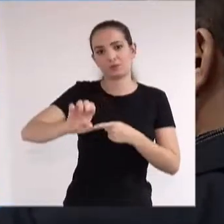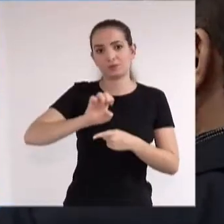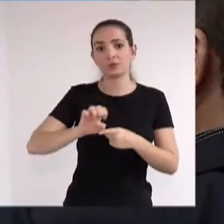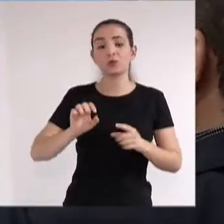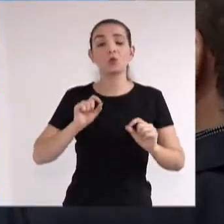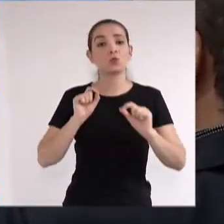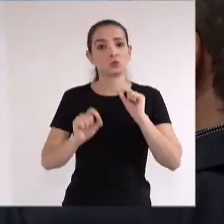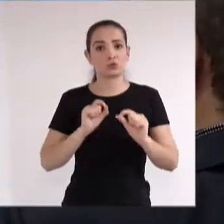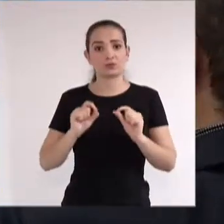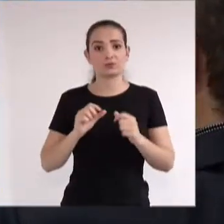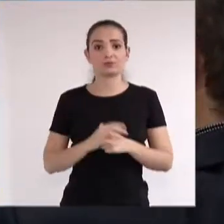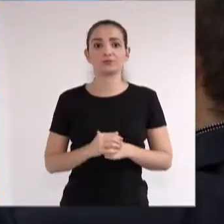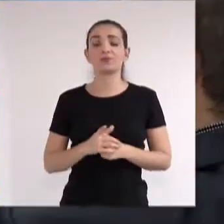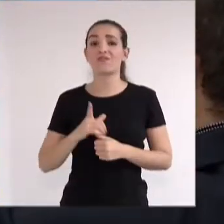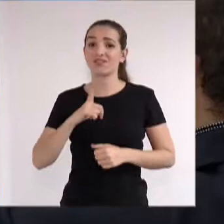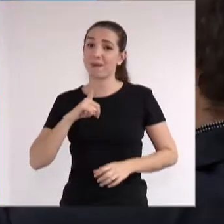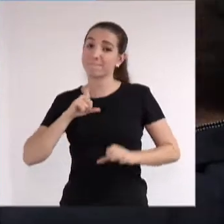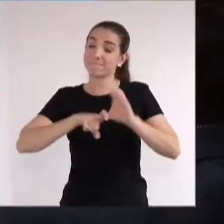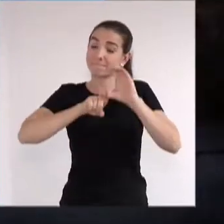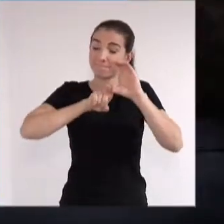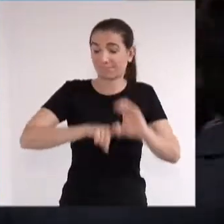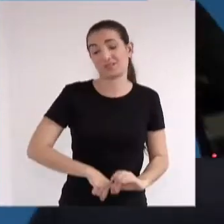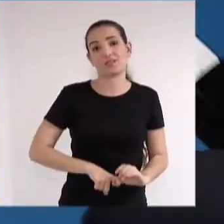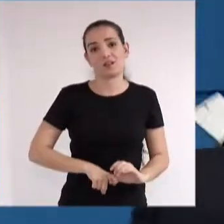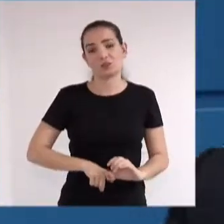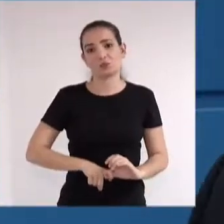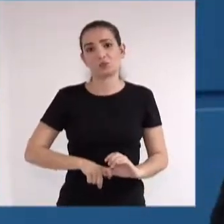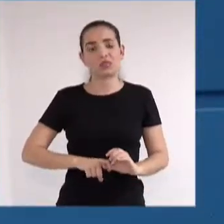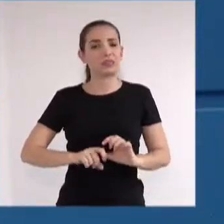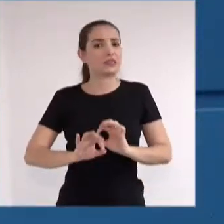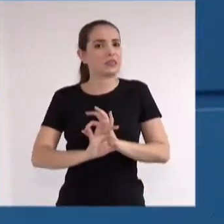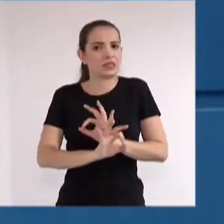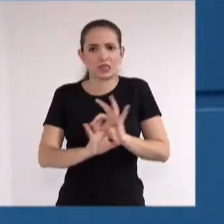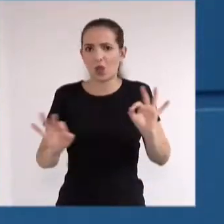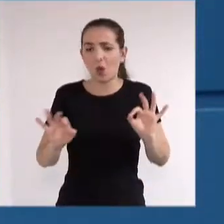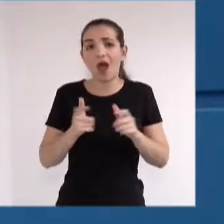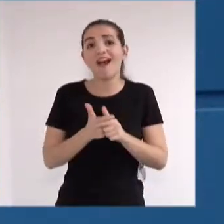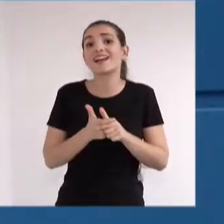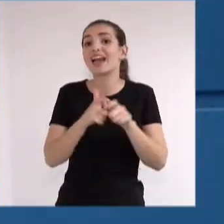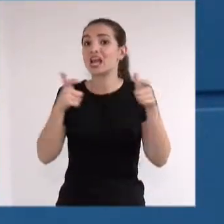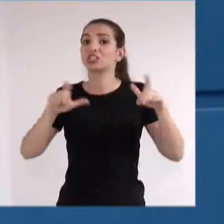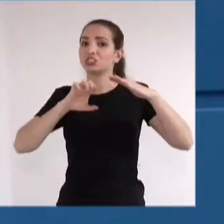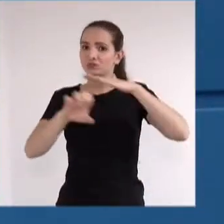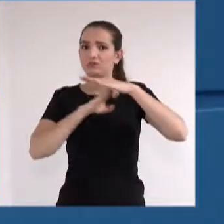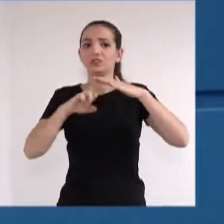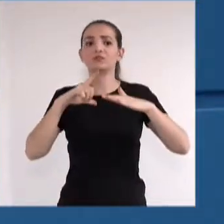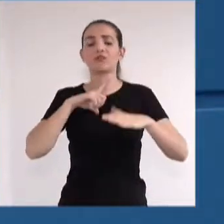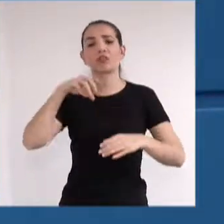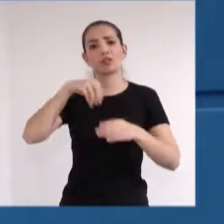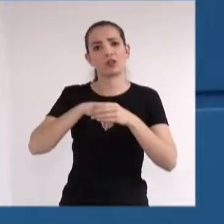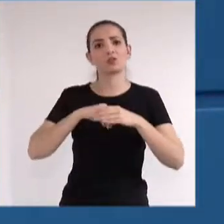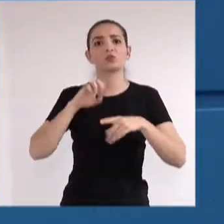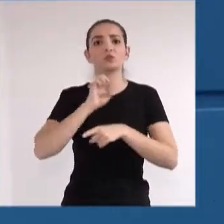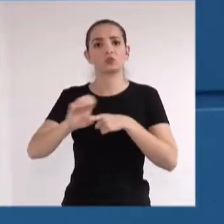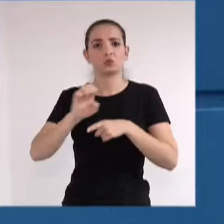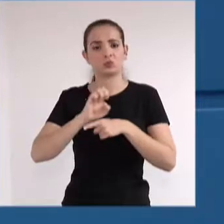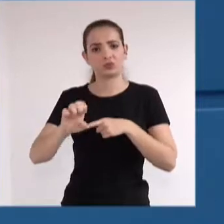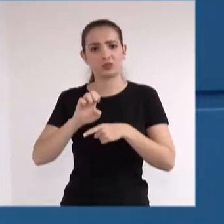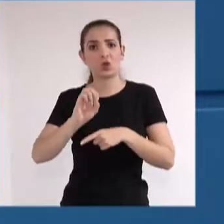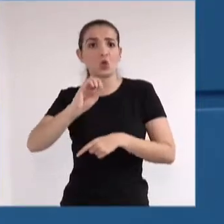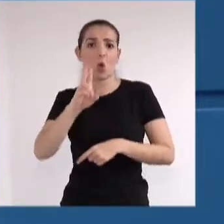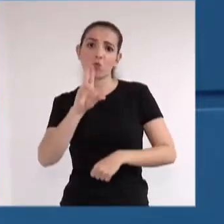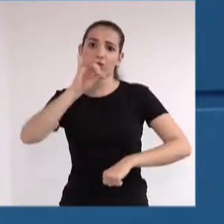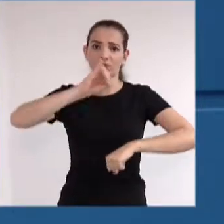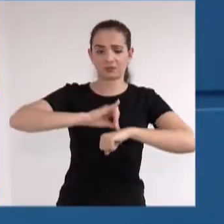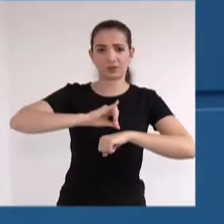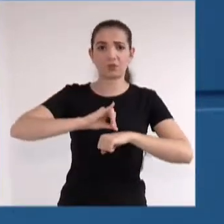E isso não vai onerar de maneira alguma as grandes empresas que tem no Estado ou na